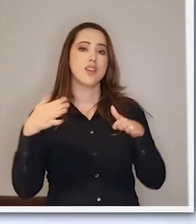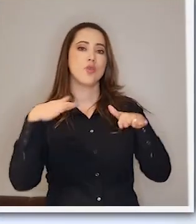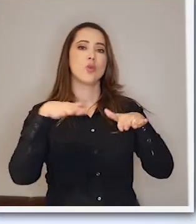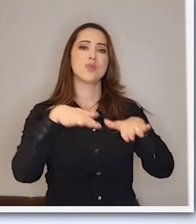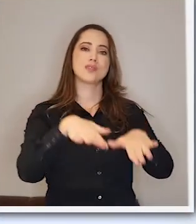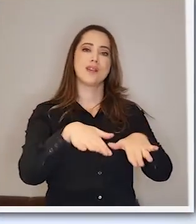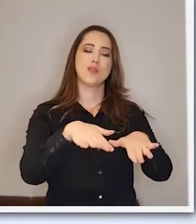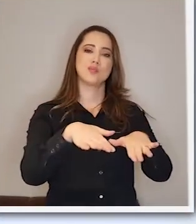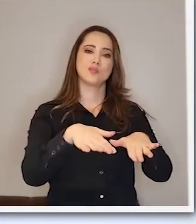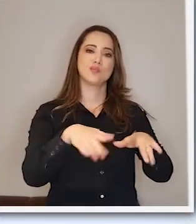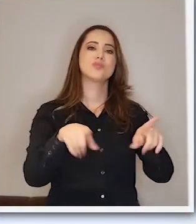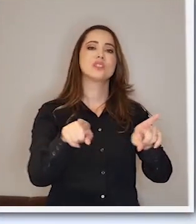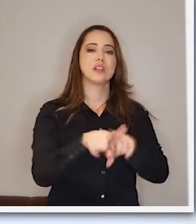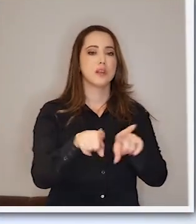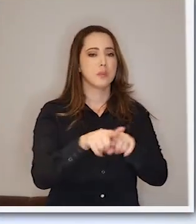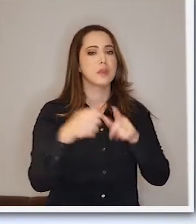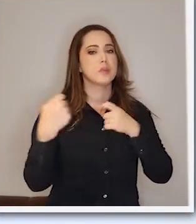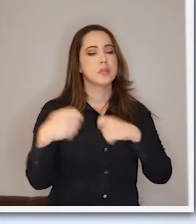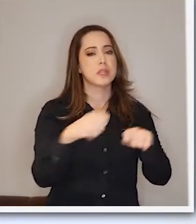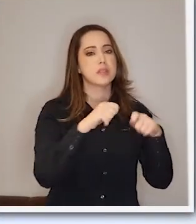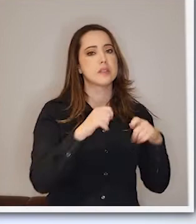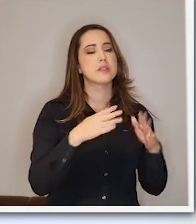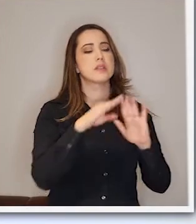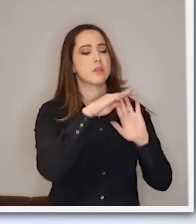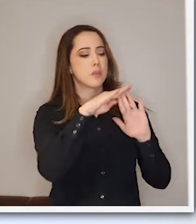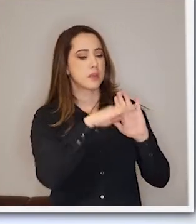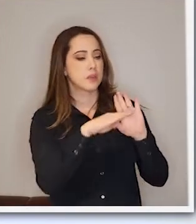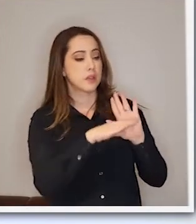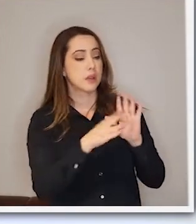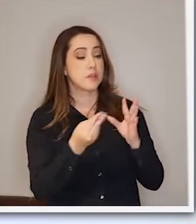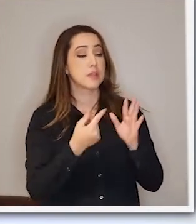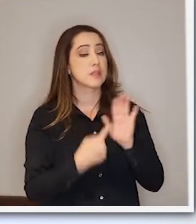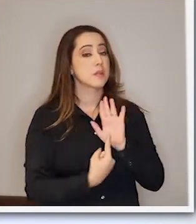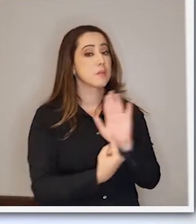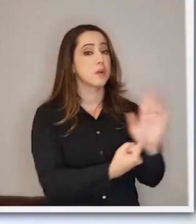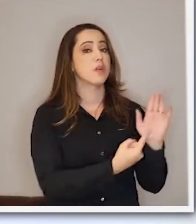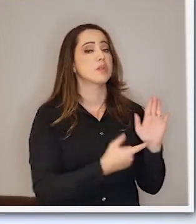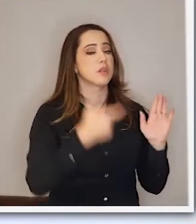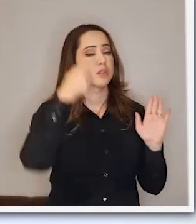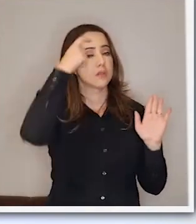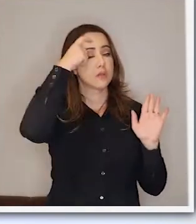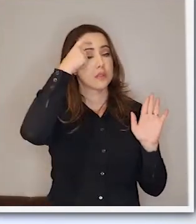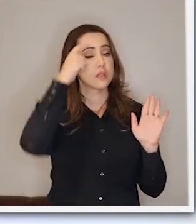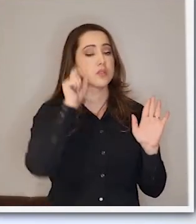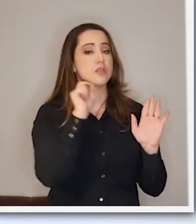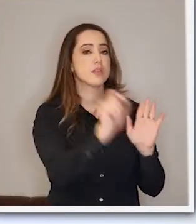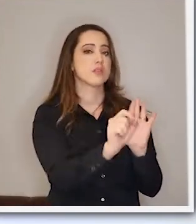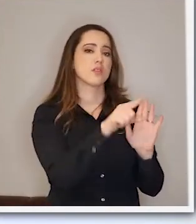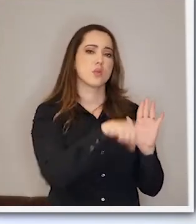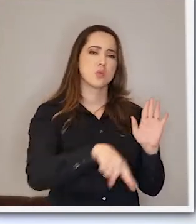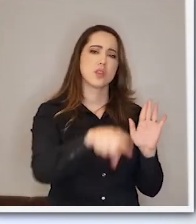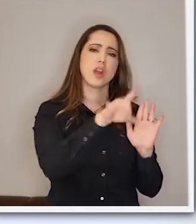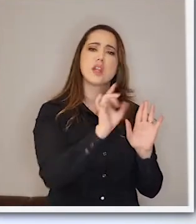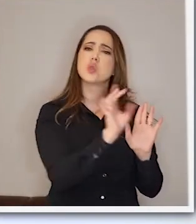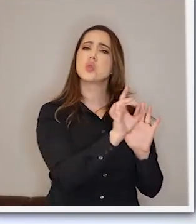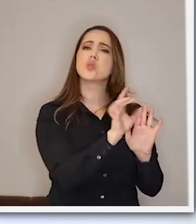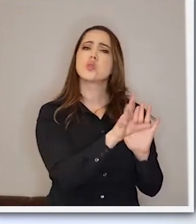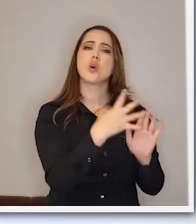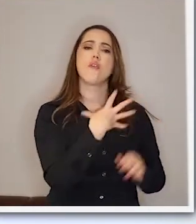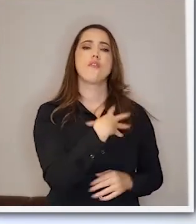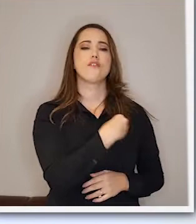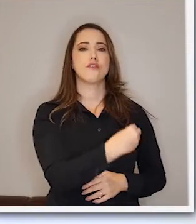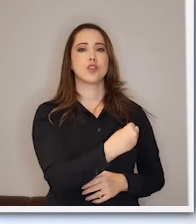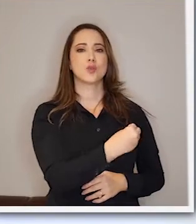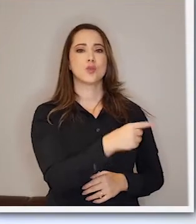para a inclusão da pessoa com deficiência e também programas que tragam a conscientização que eles